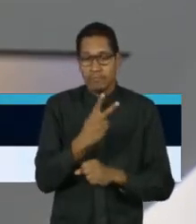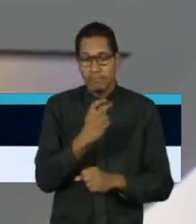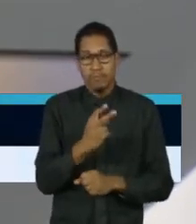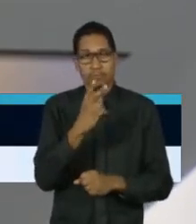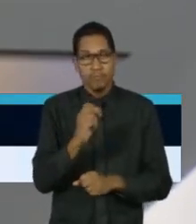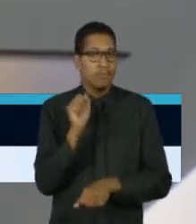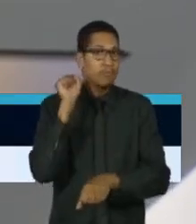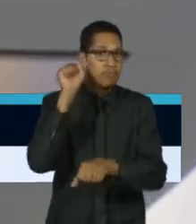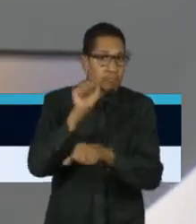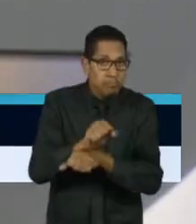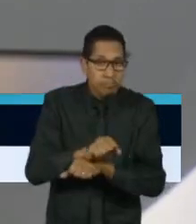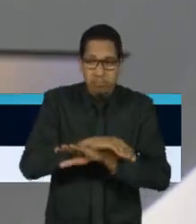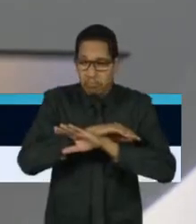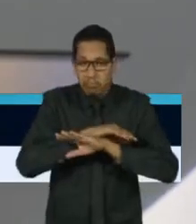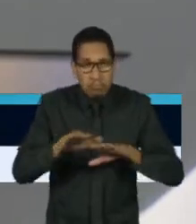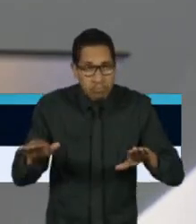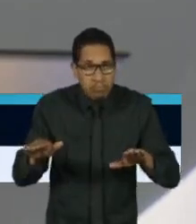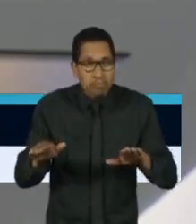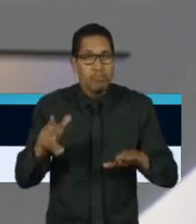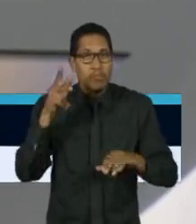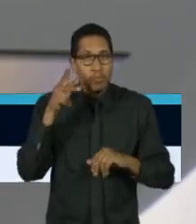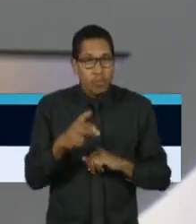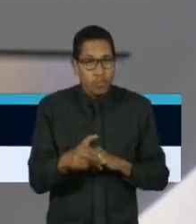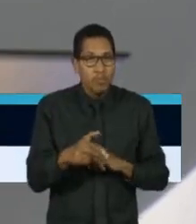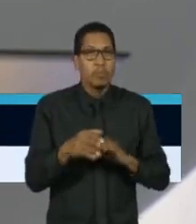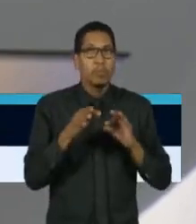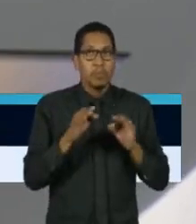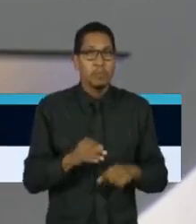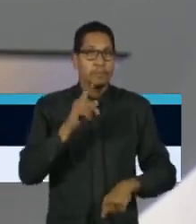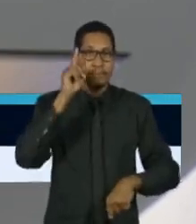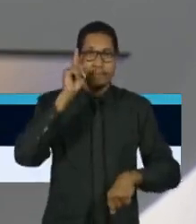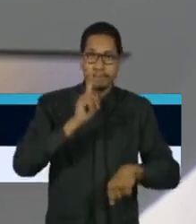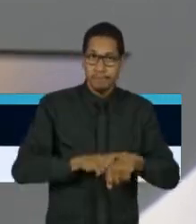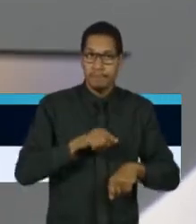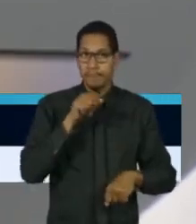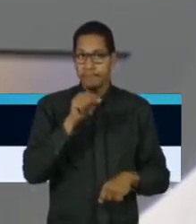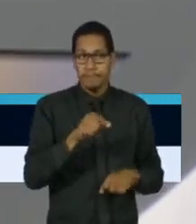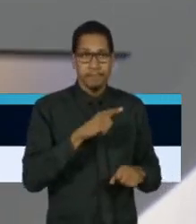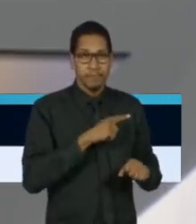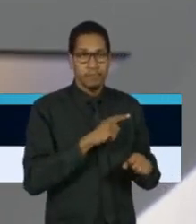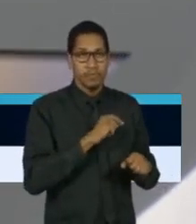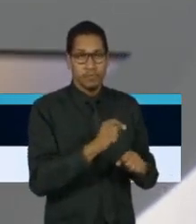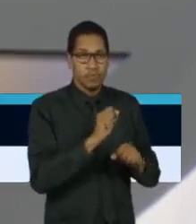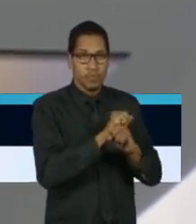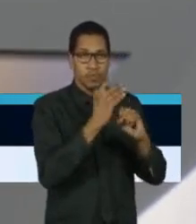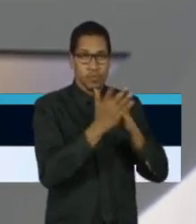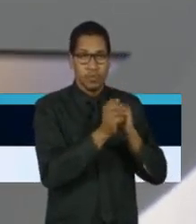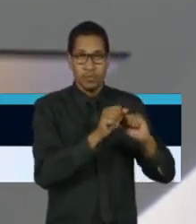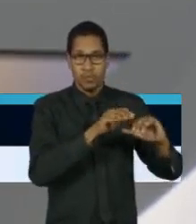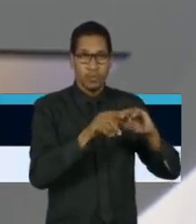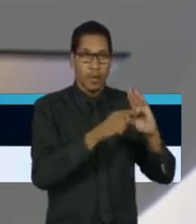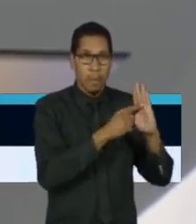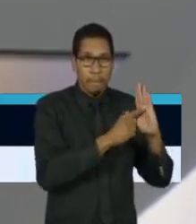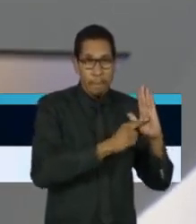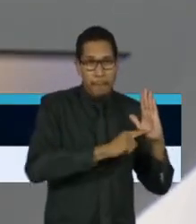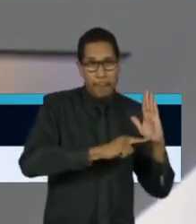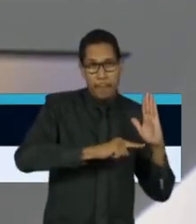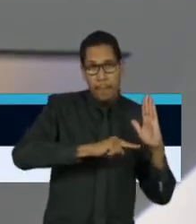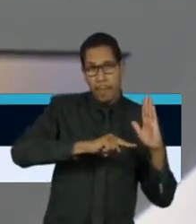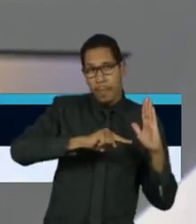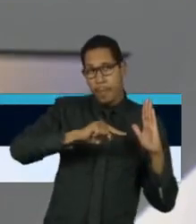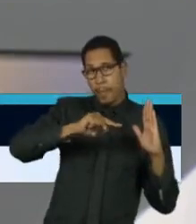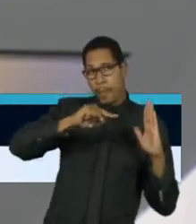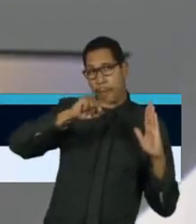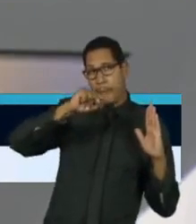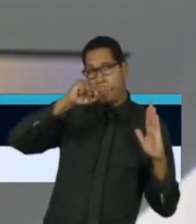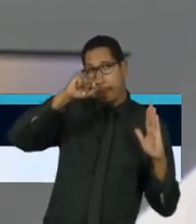ele para de ser pago. O governo interrompe no momento em que aquela onda da pandemia estava subindo, e ele só vem a